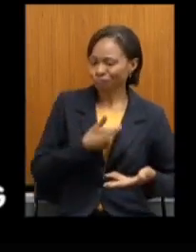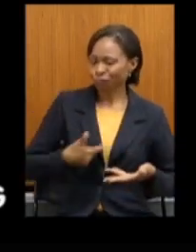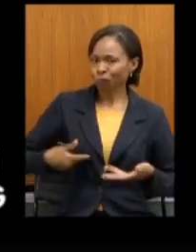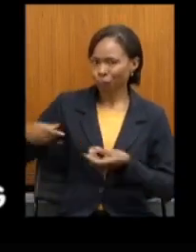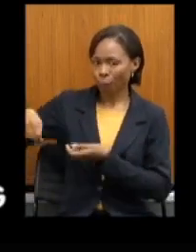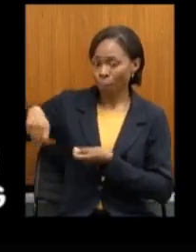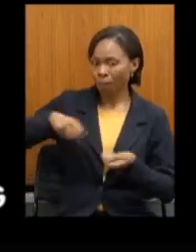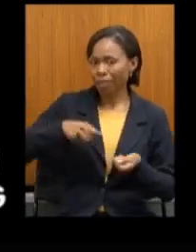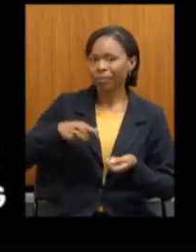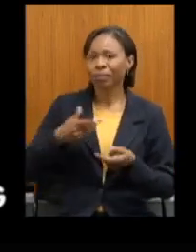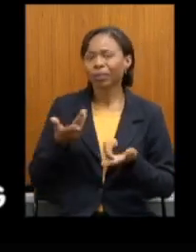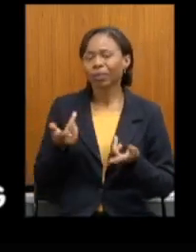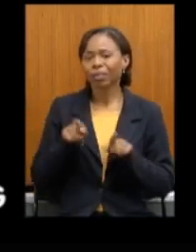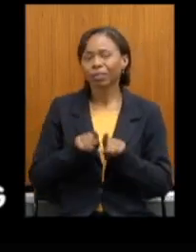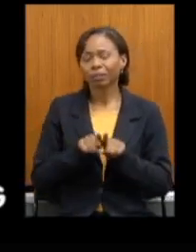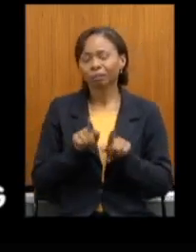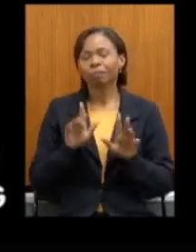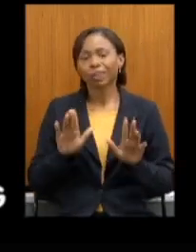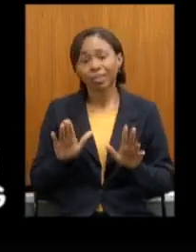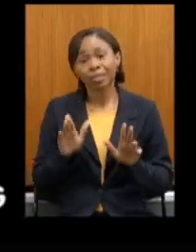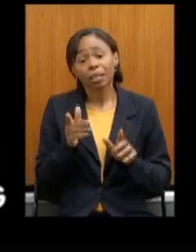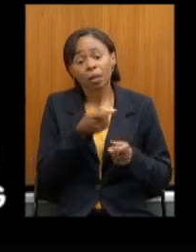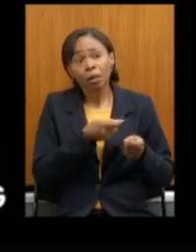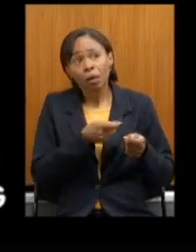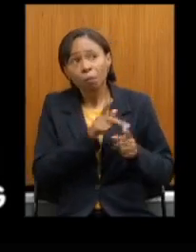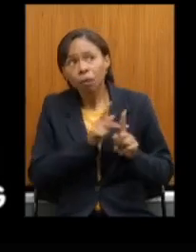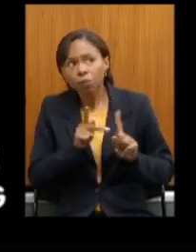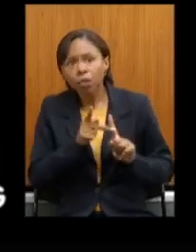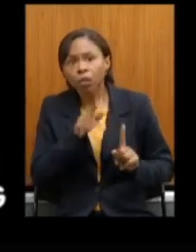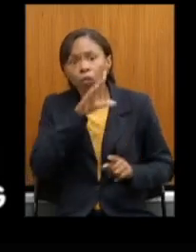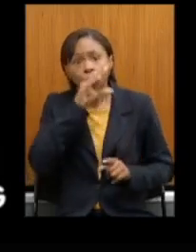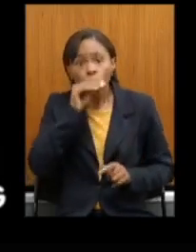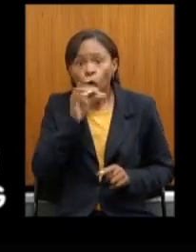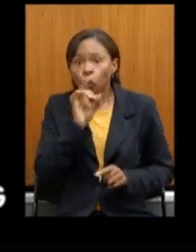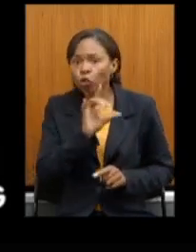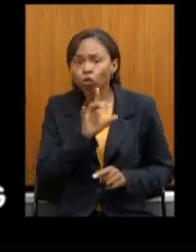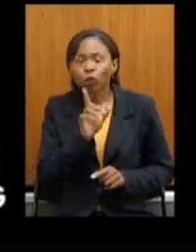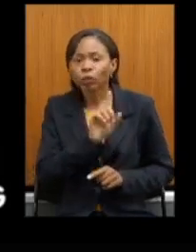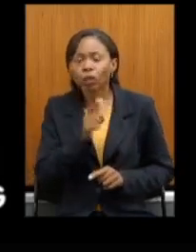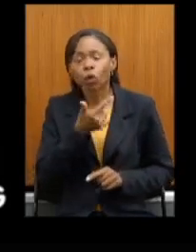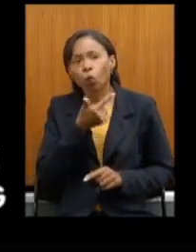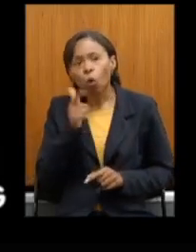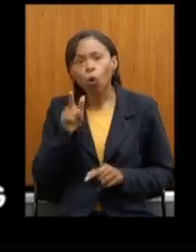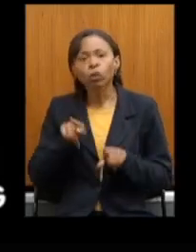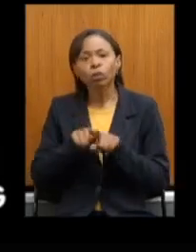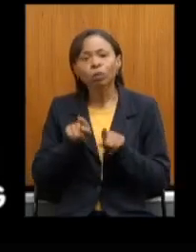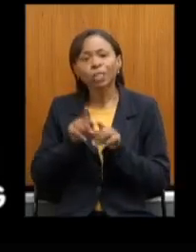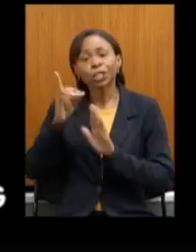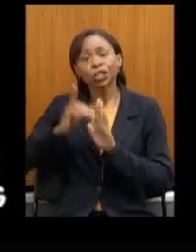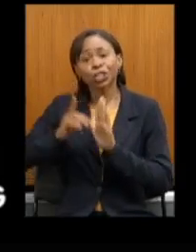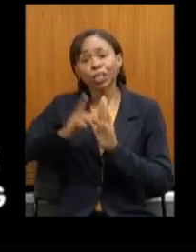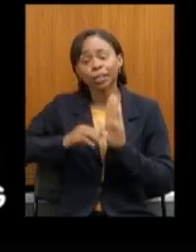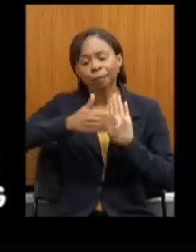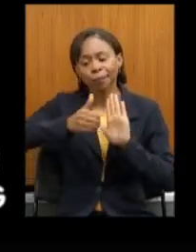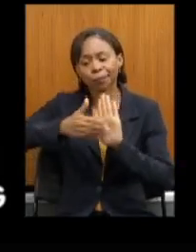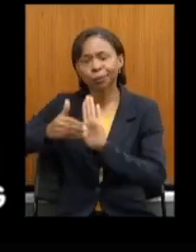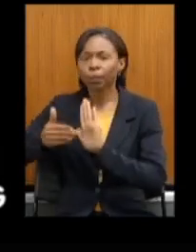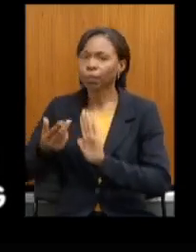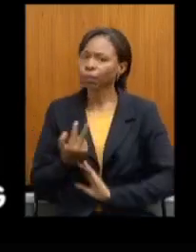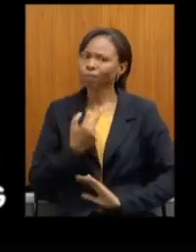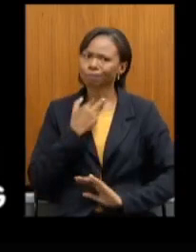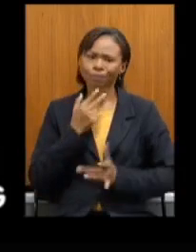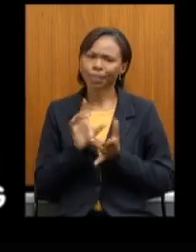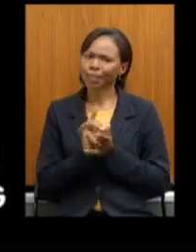a Previdência dos servidores, mas tem um conjunto de retirada de direitos históricos que nós não podemos admitir no momento que